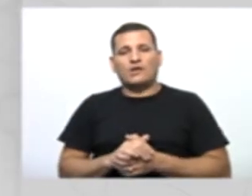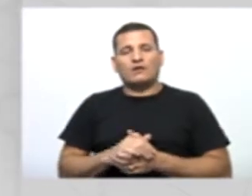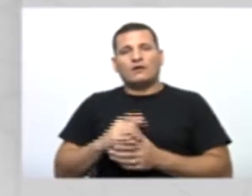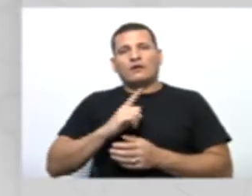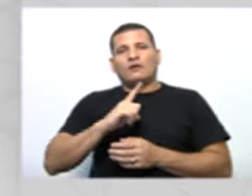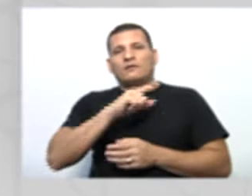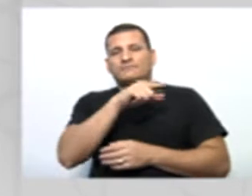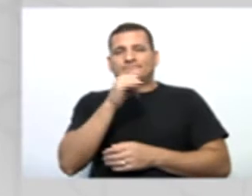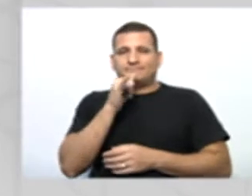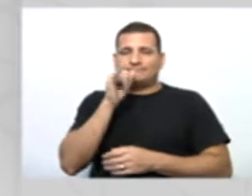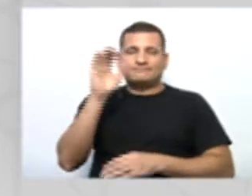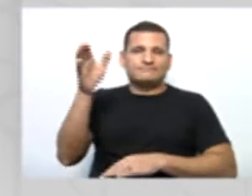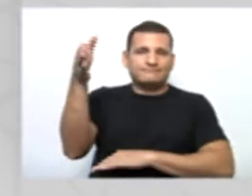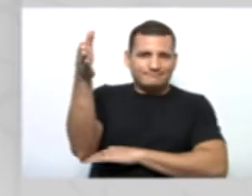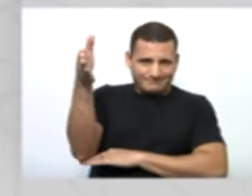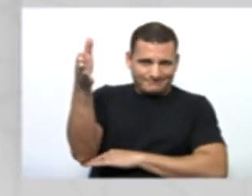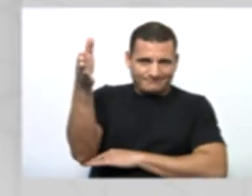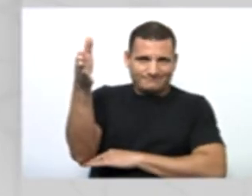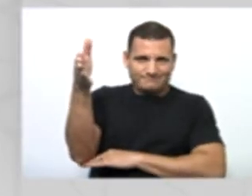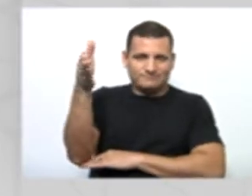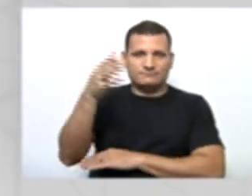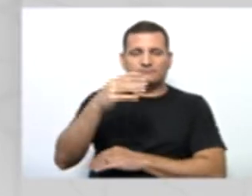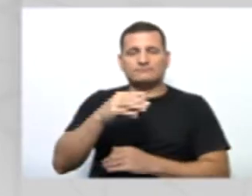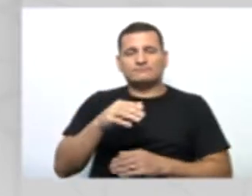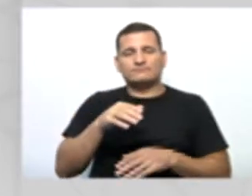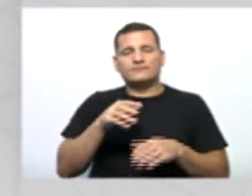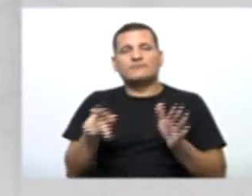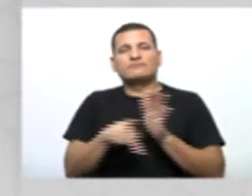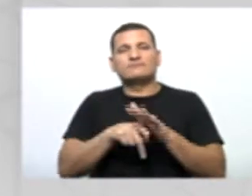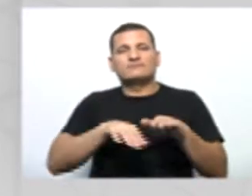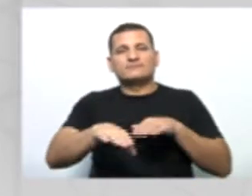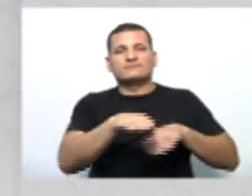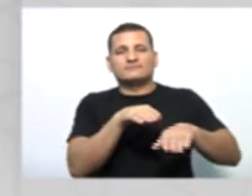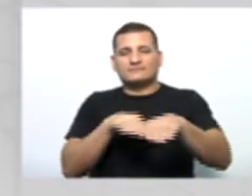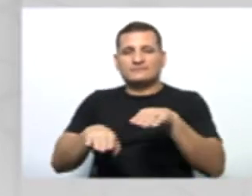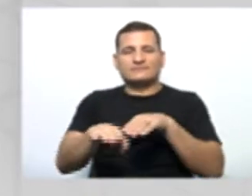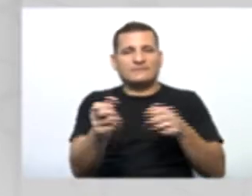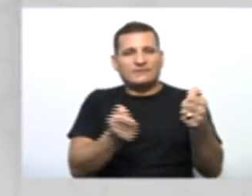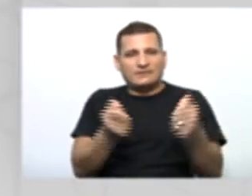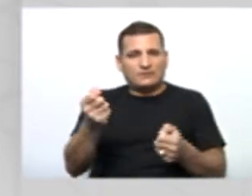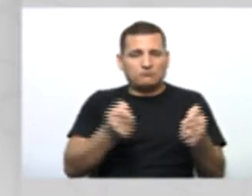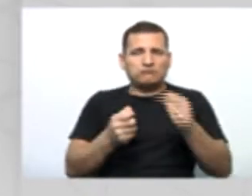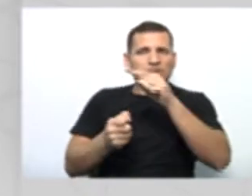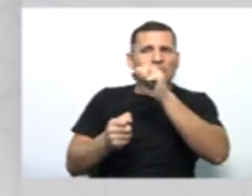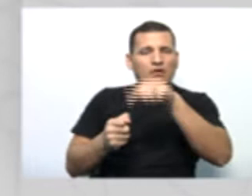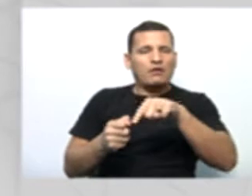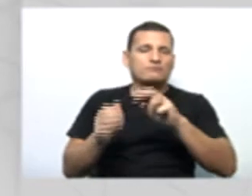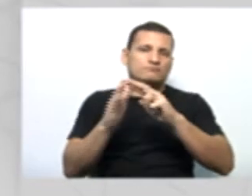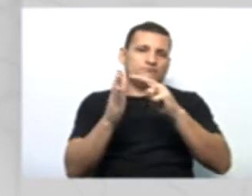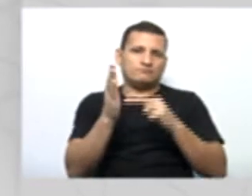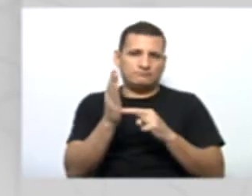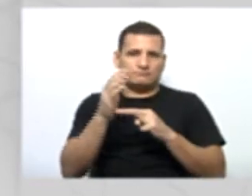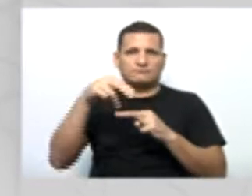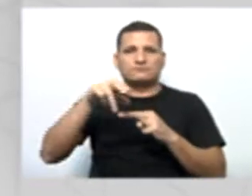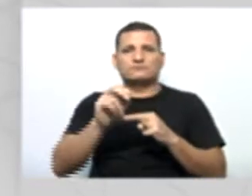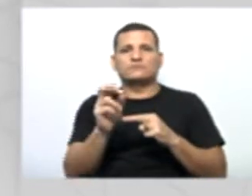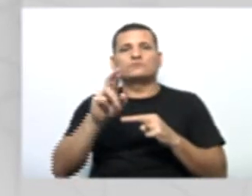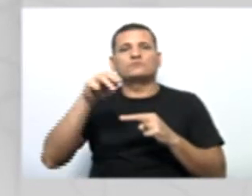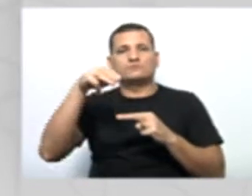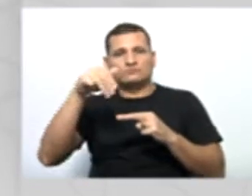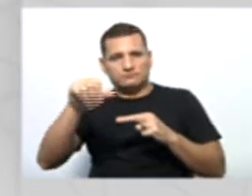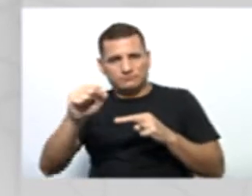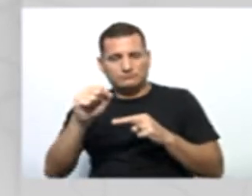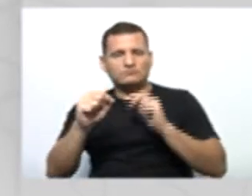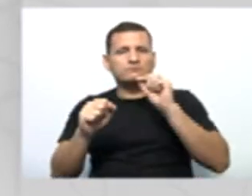seriam normas. As placas de trânsito seriam normas que nos conduzem nos trânsitos, né, do país,